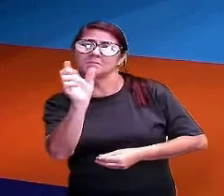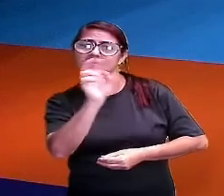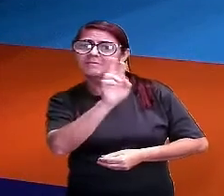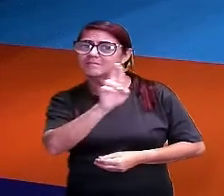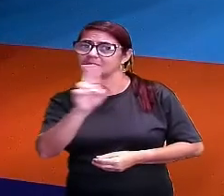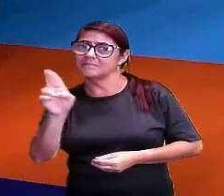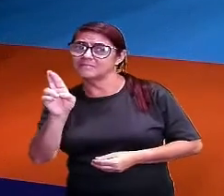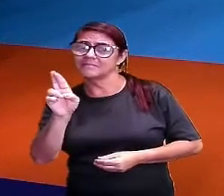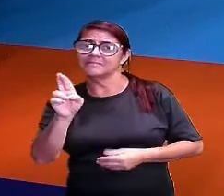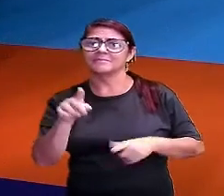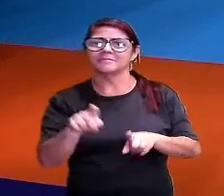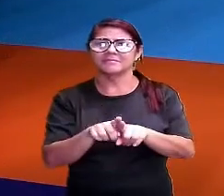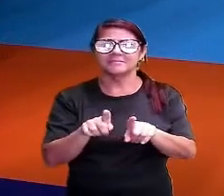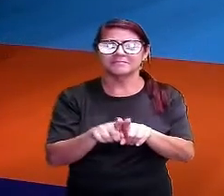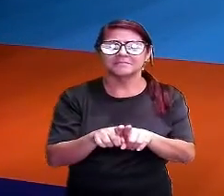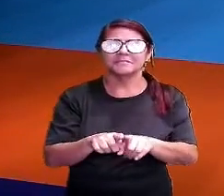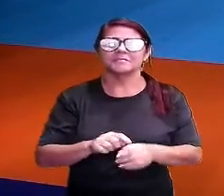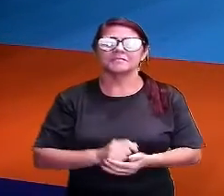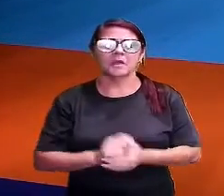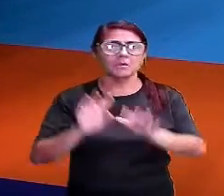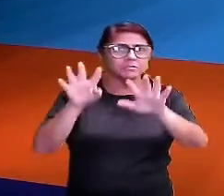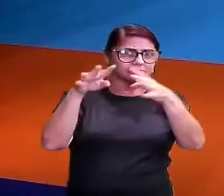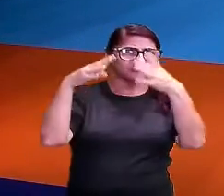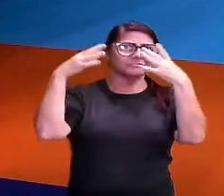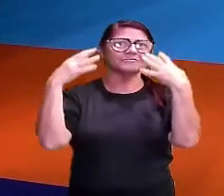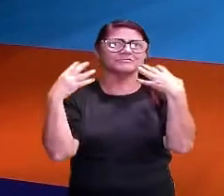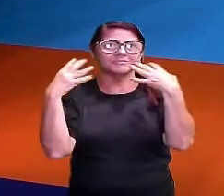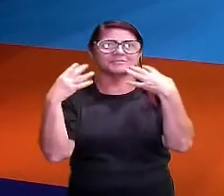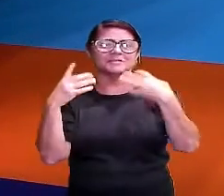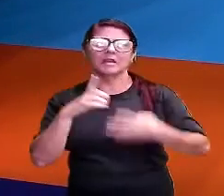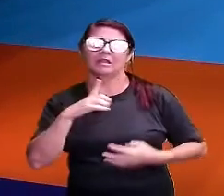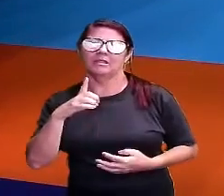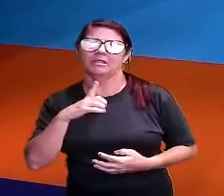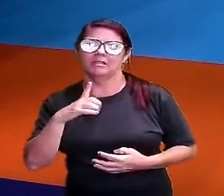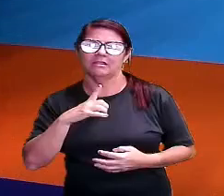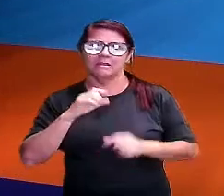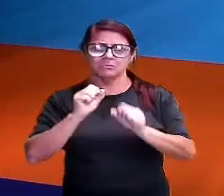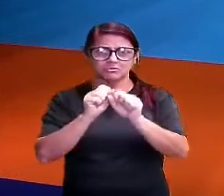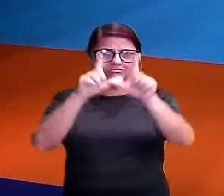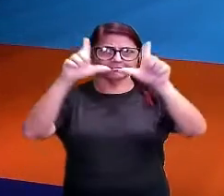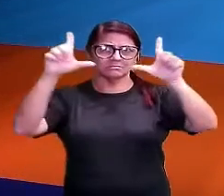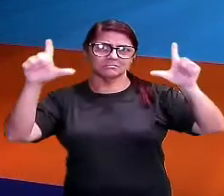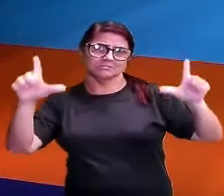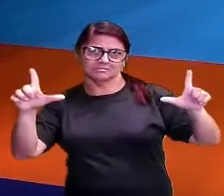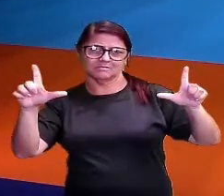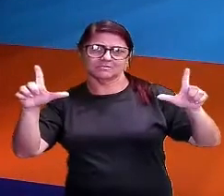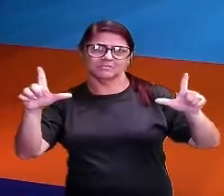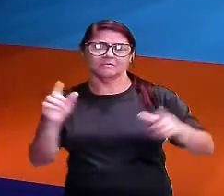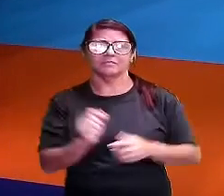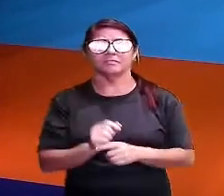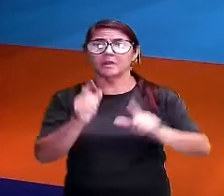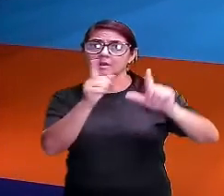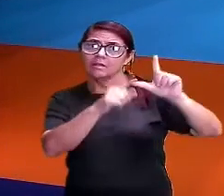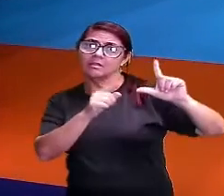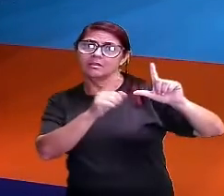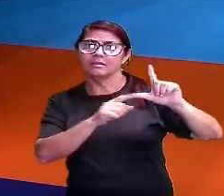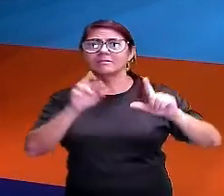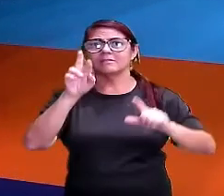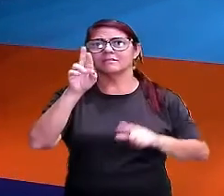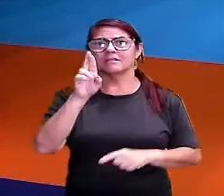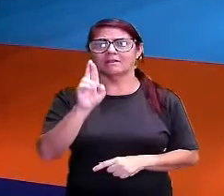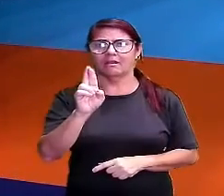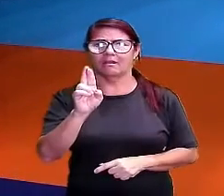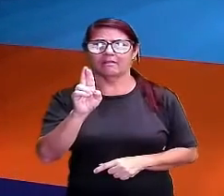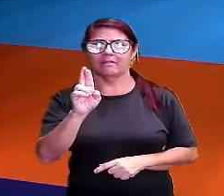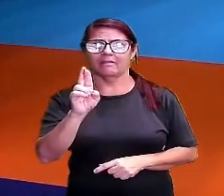os dois. Então, vamos lá. Presta bem atenção. Temos aqui na tela, vejam só. A letra R, ela é